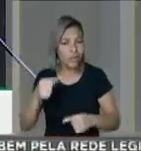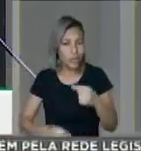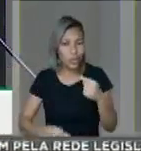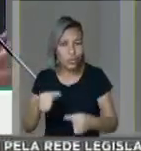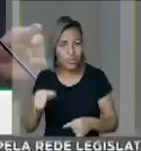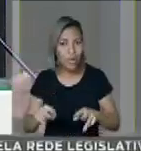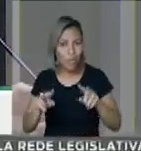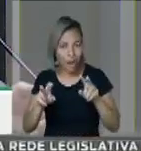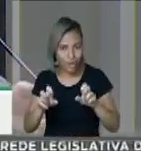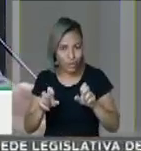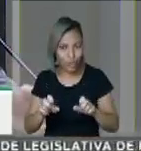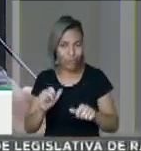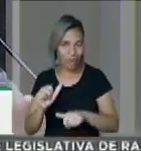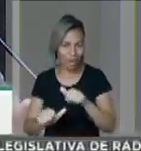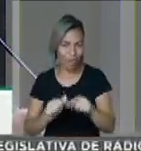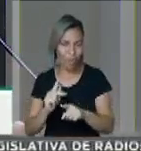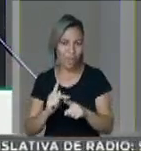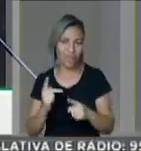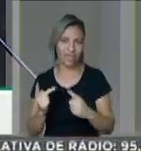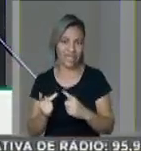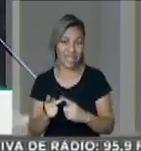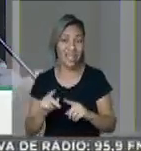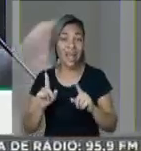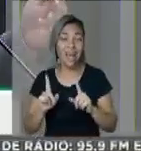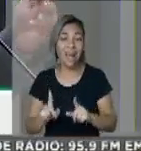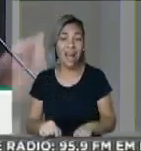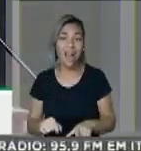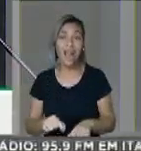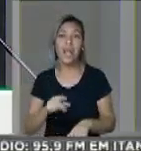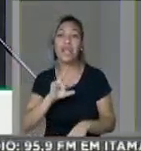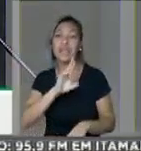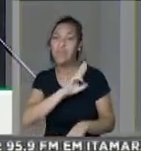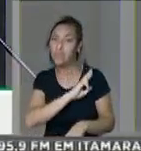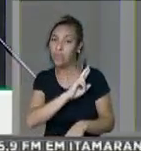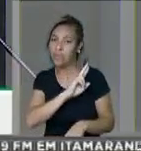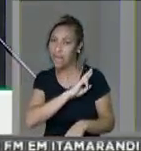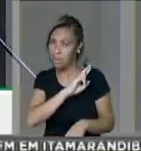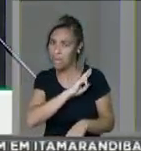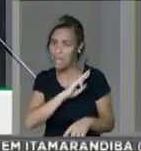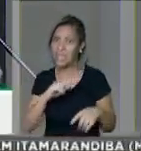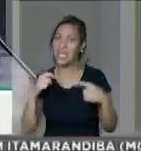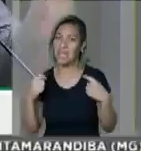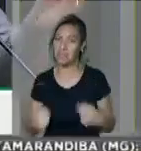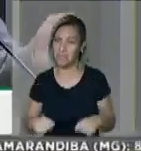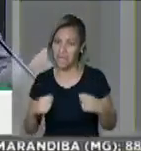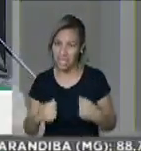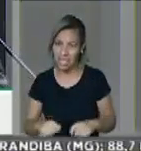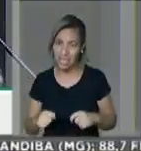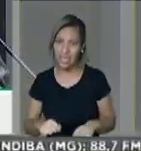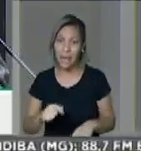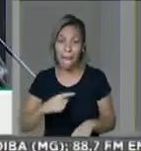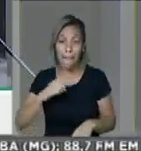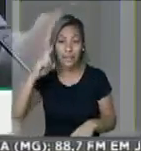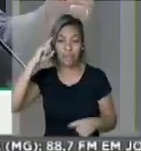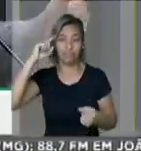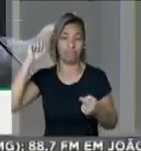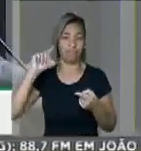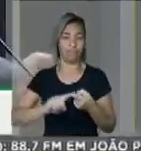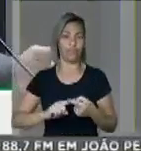desta matéria, antes de tudo, era uma questão de responsabilidade,